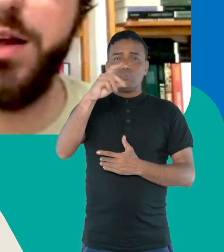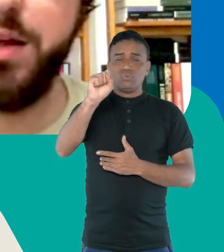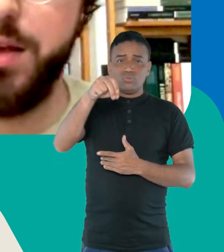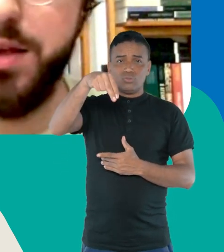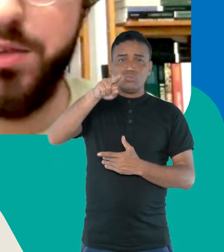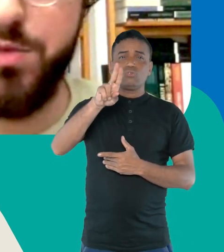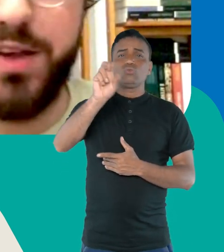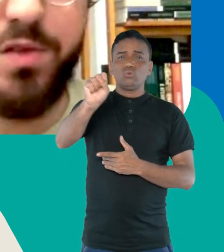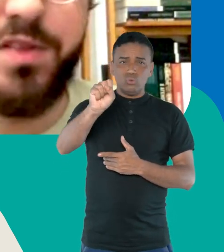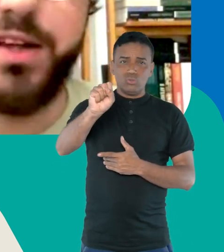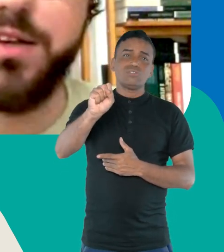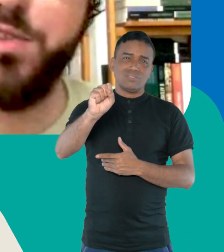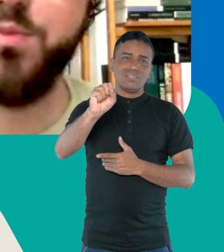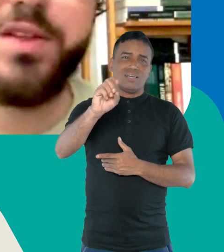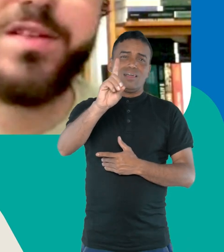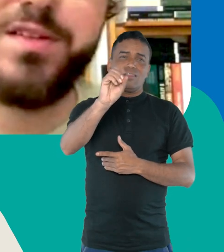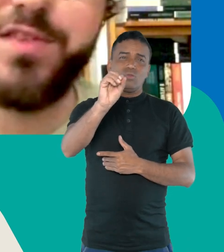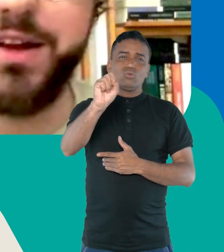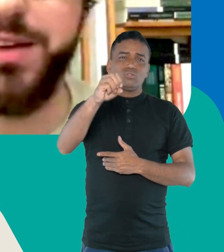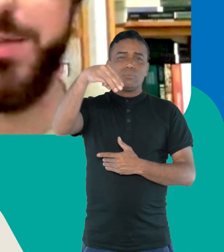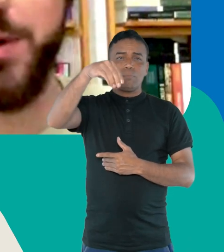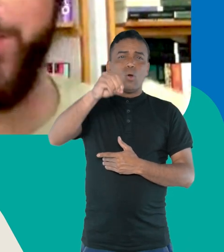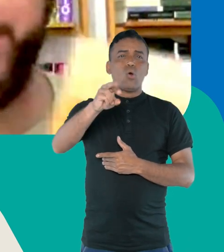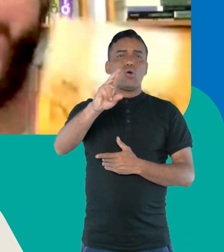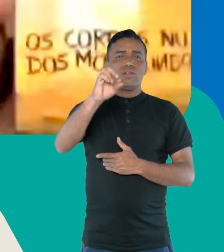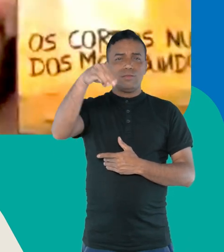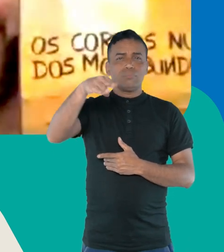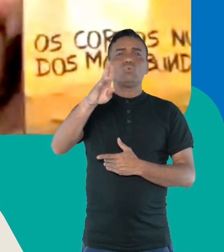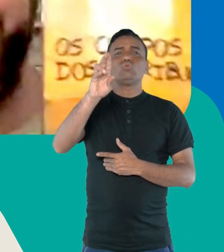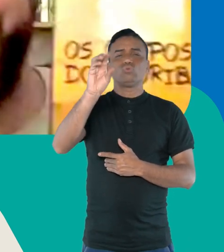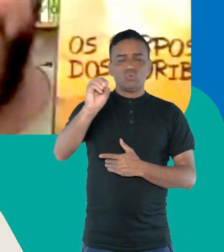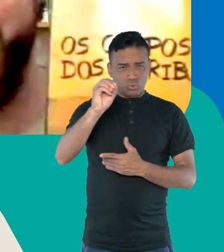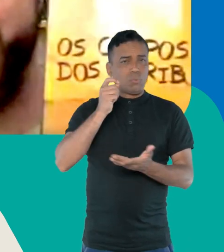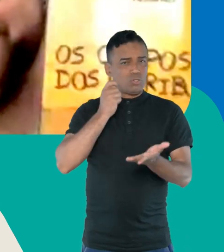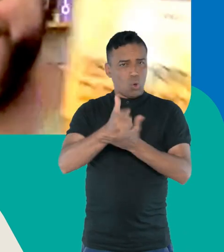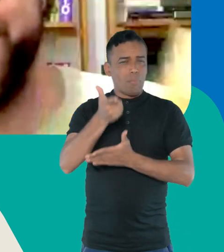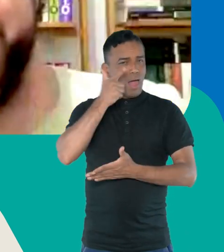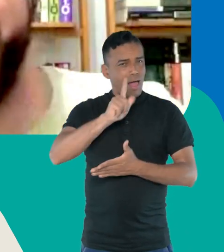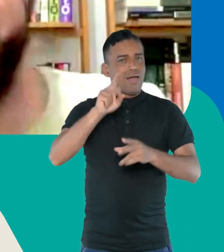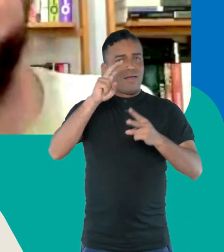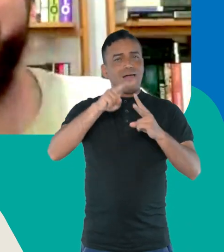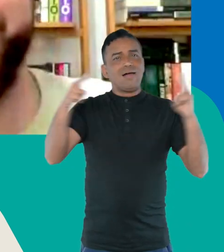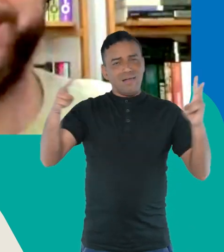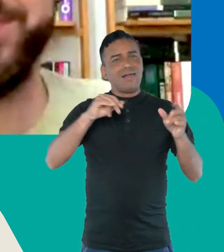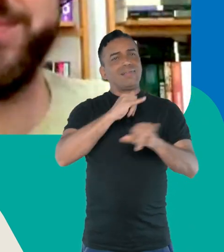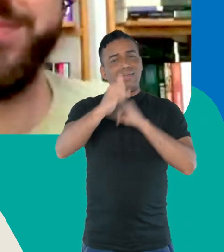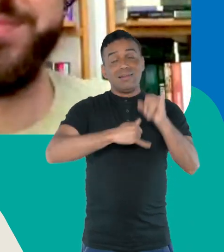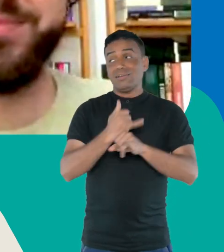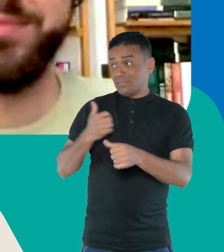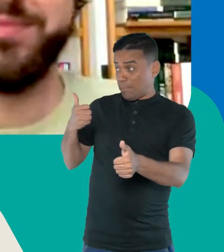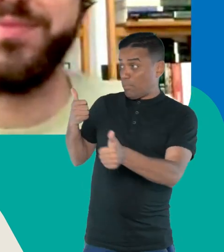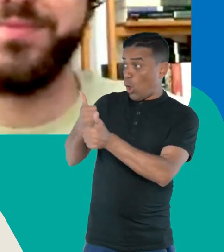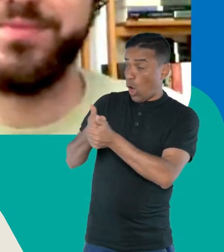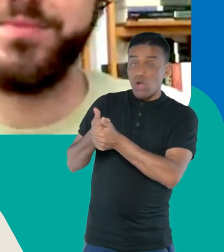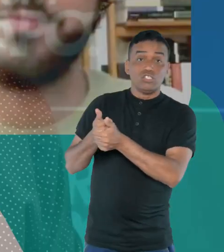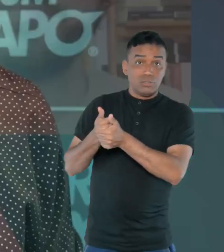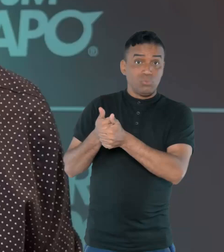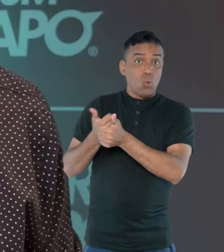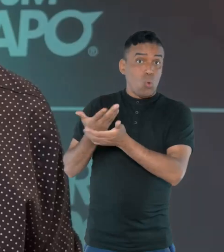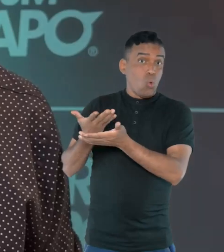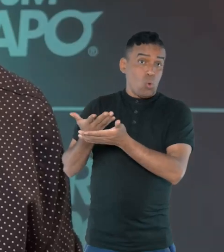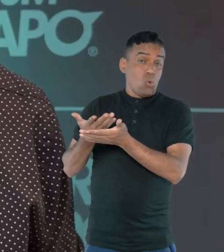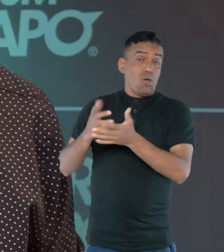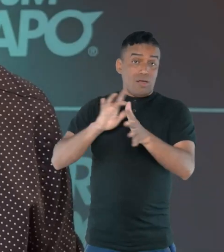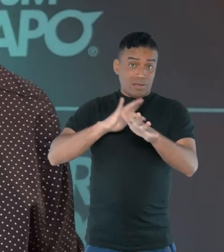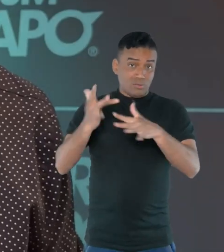você vai encontrar diversos links de muitas livrarias para conseguir adquiri-lo. Quem quiser estar mais próximo do autor também, você